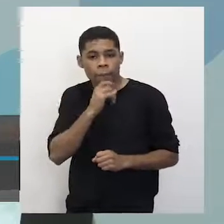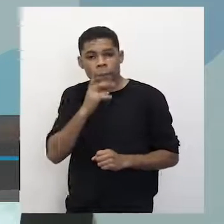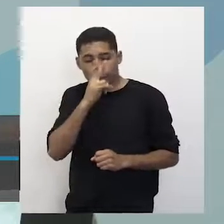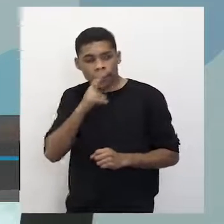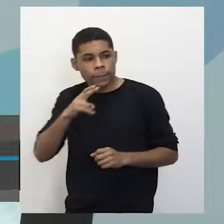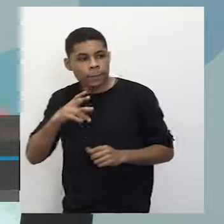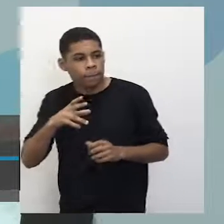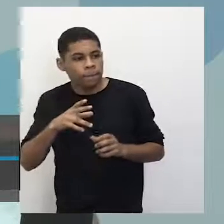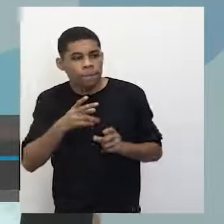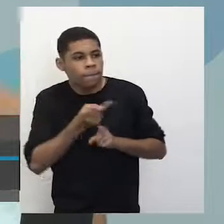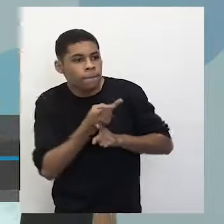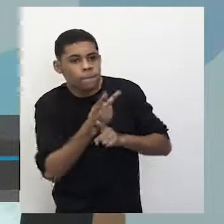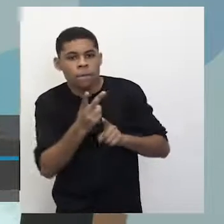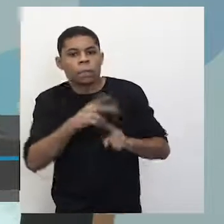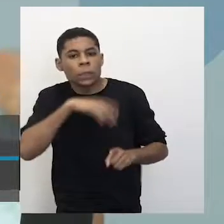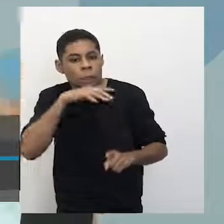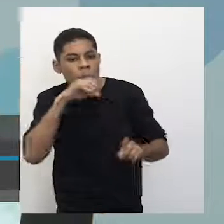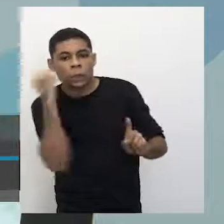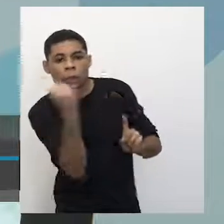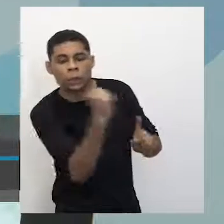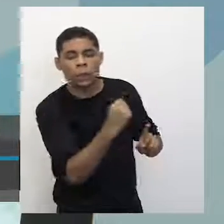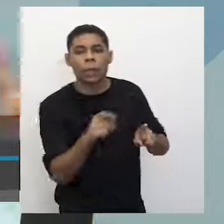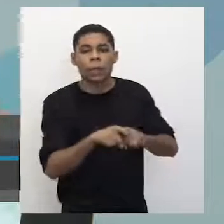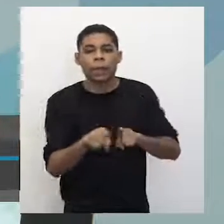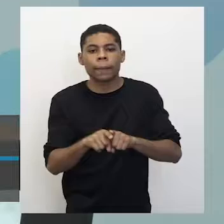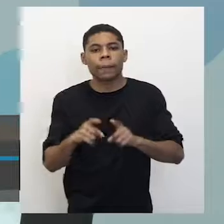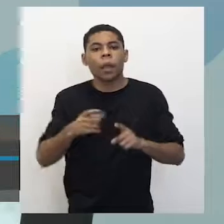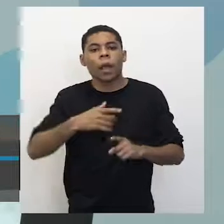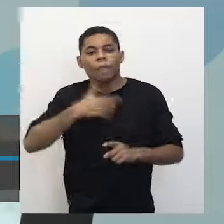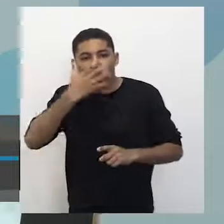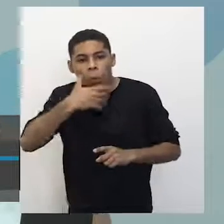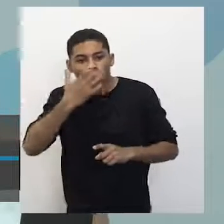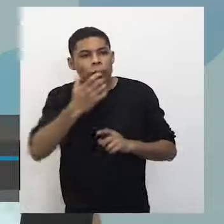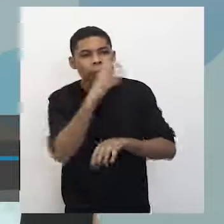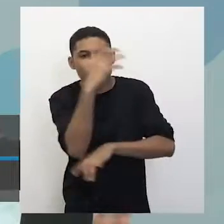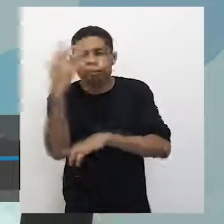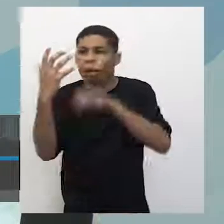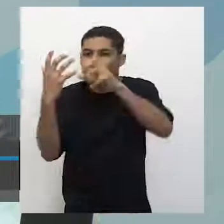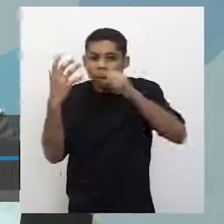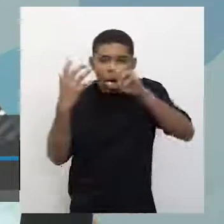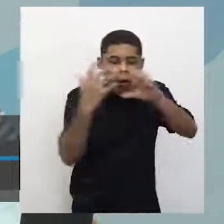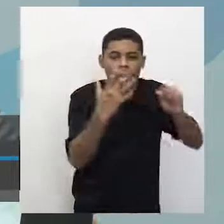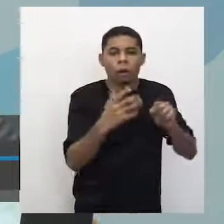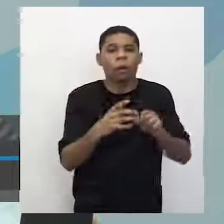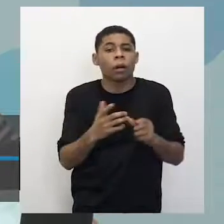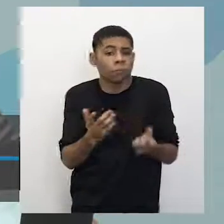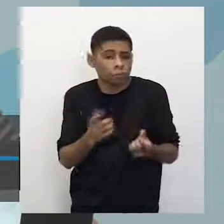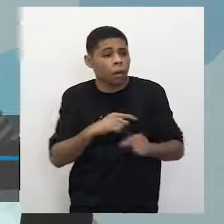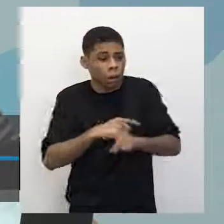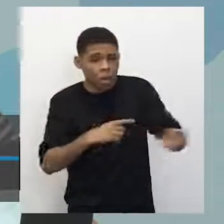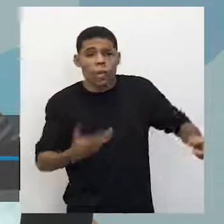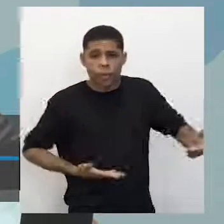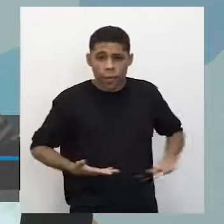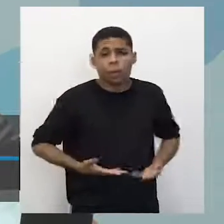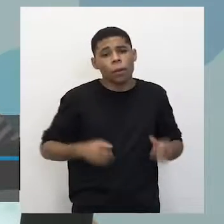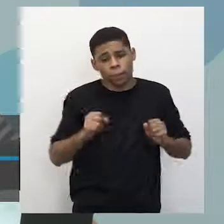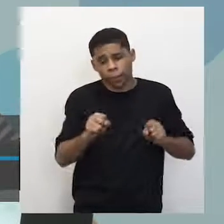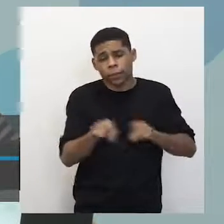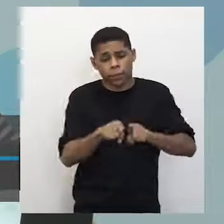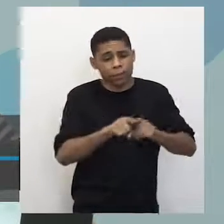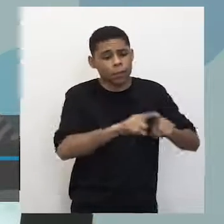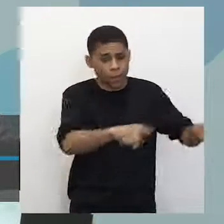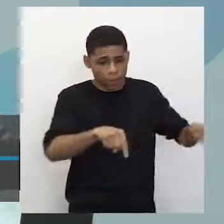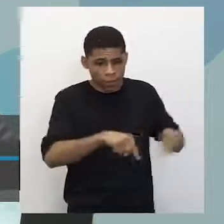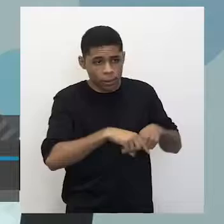né? Caça, coleta de frutas e tudo mais, e os servos também poderiam utilizar dessas terras